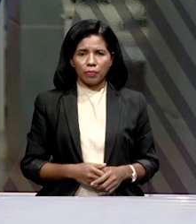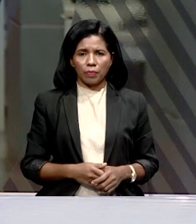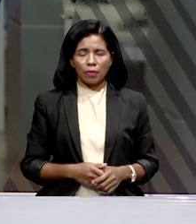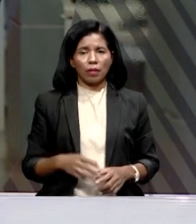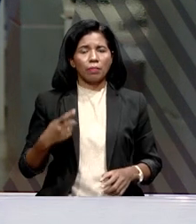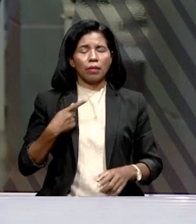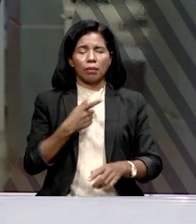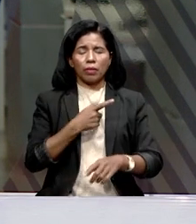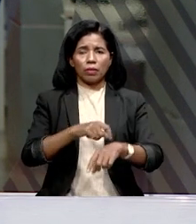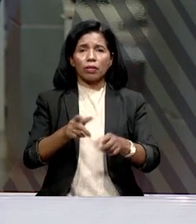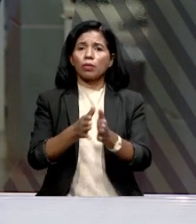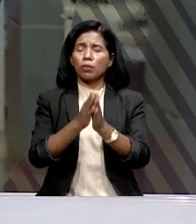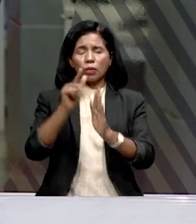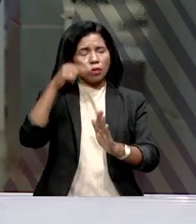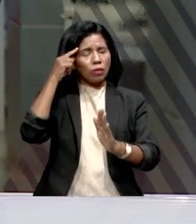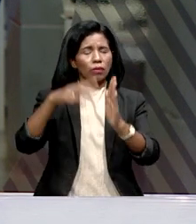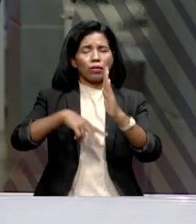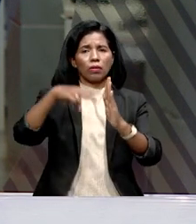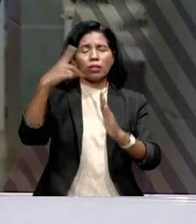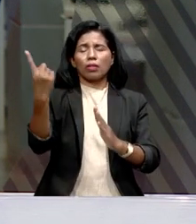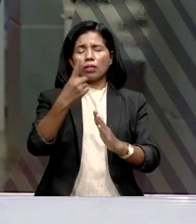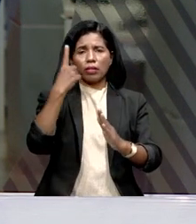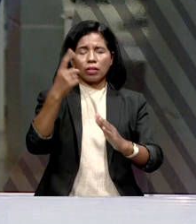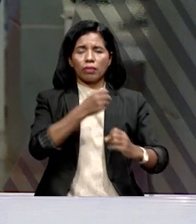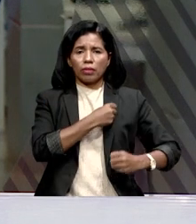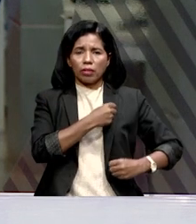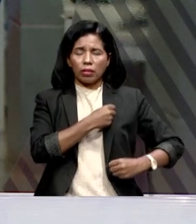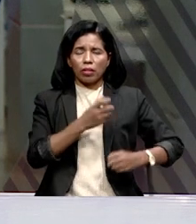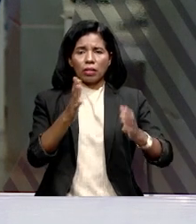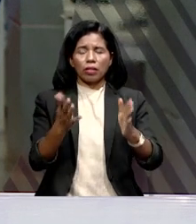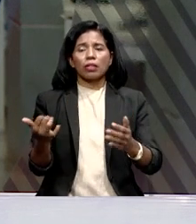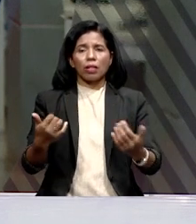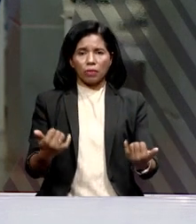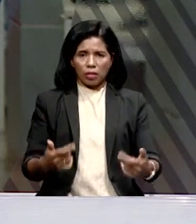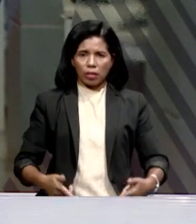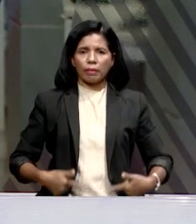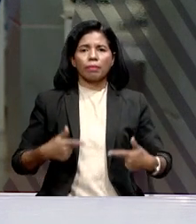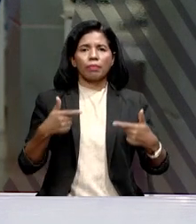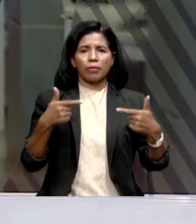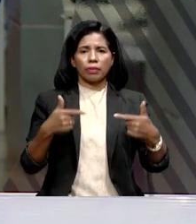Parlamentu Nasional Husu Governu Atu Valoriza Nafatin Asuwain FALINTIL Sira be Sei Moris.